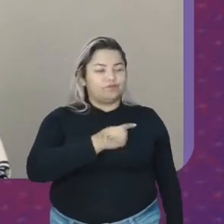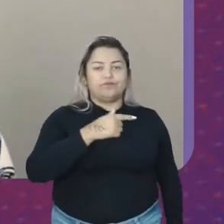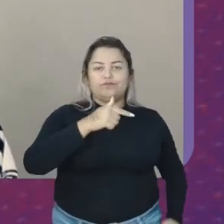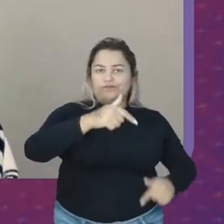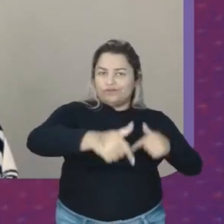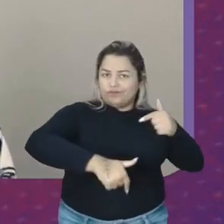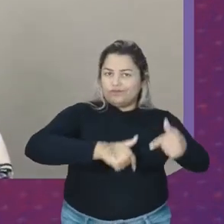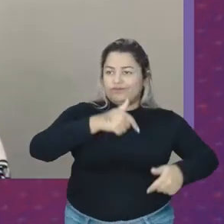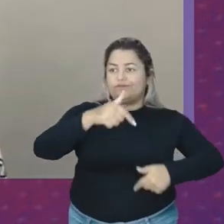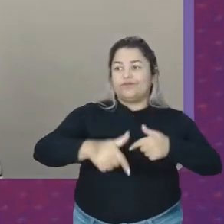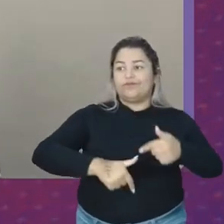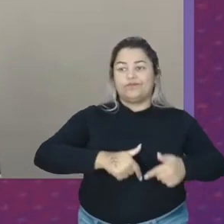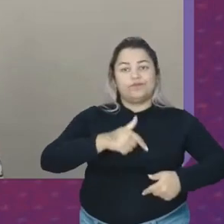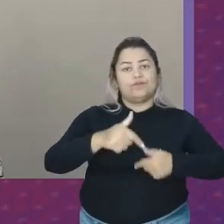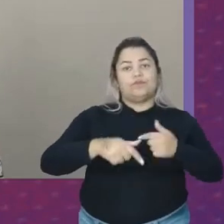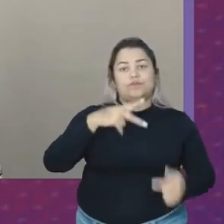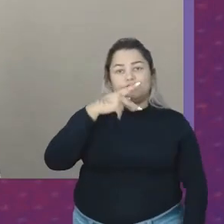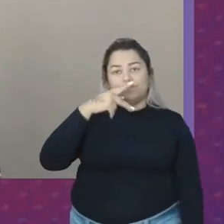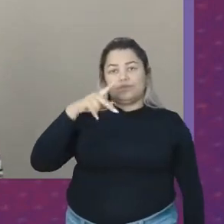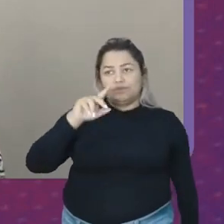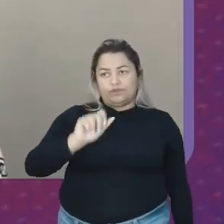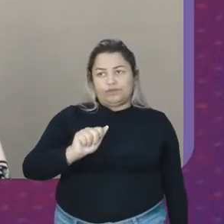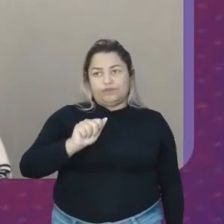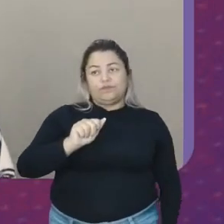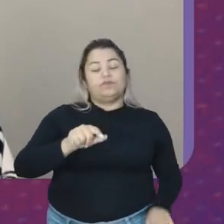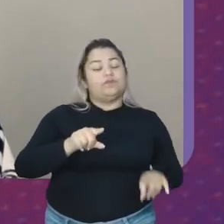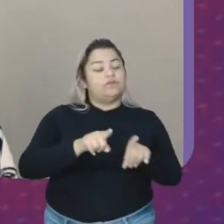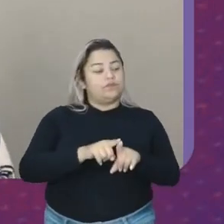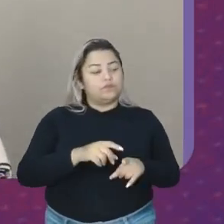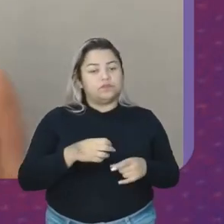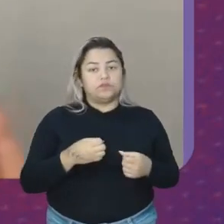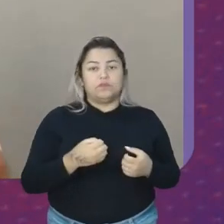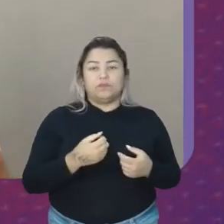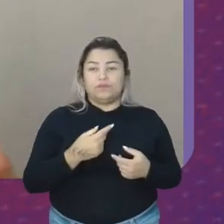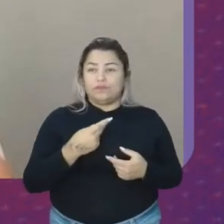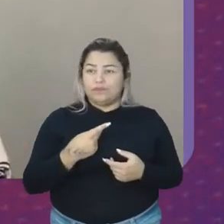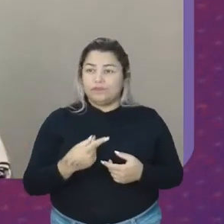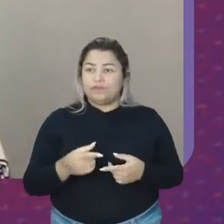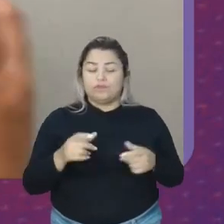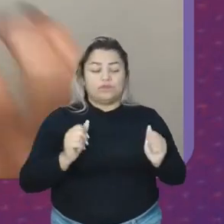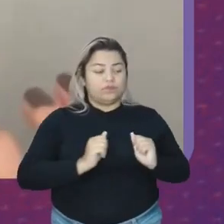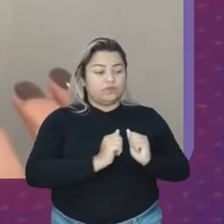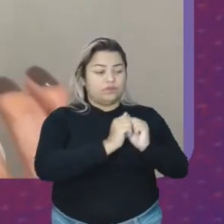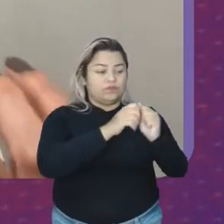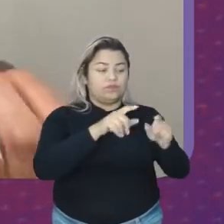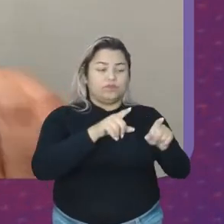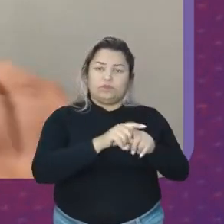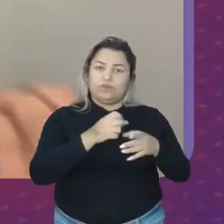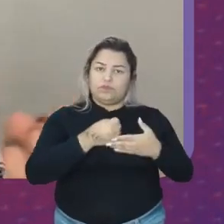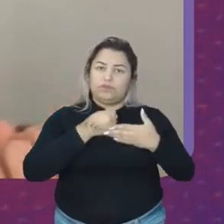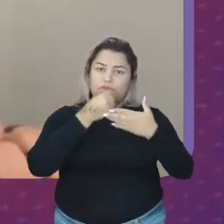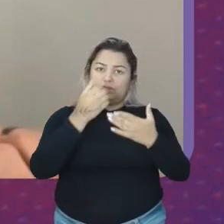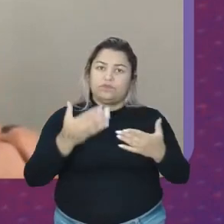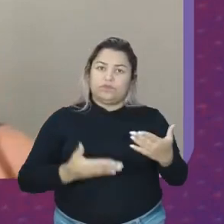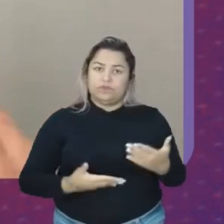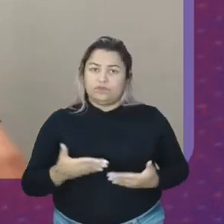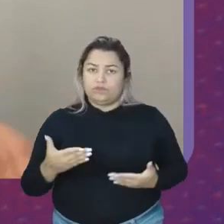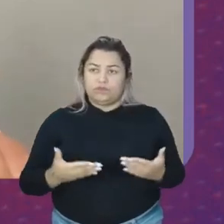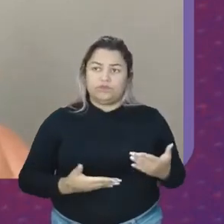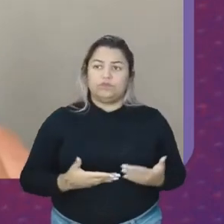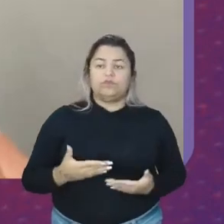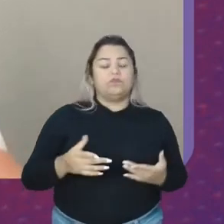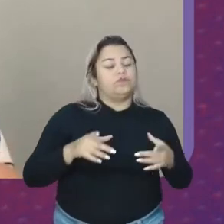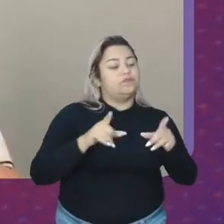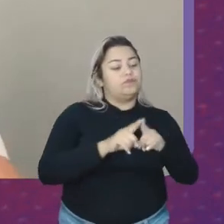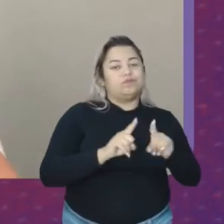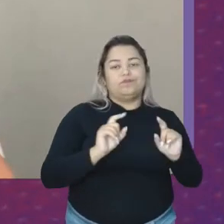essa transversalidade no PPA de forma intensa, juntando a entrega de serviços concretos com